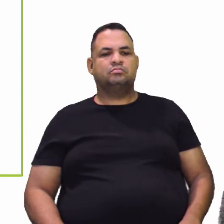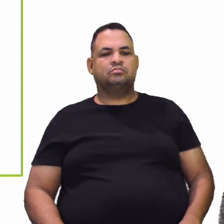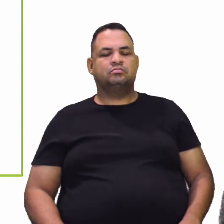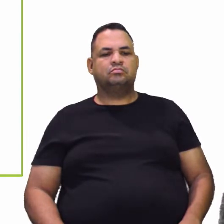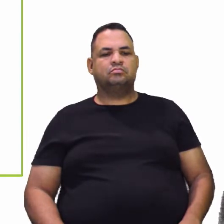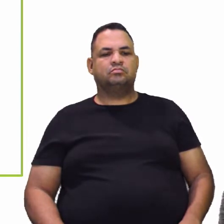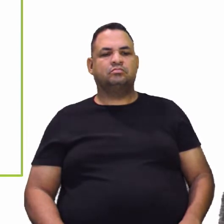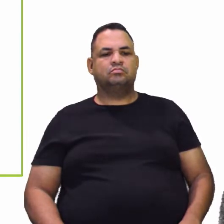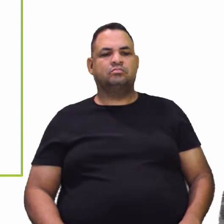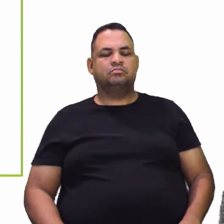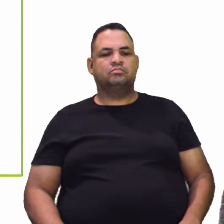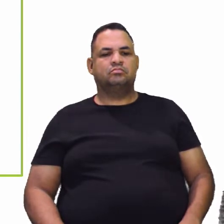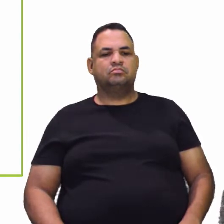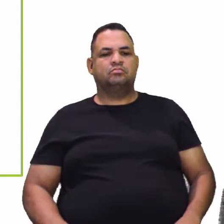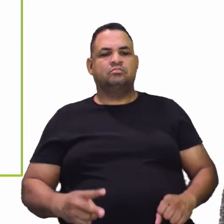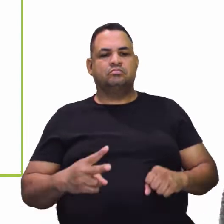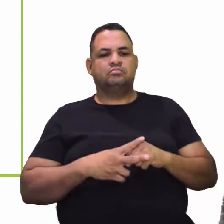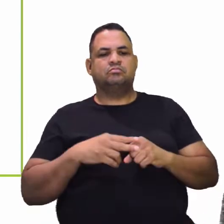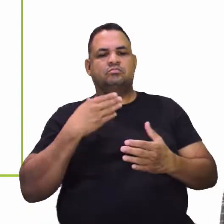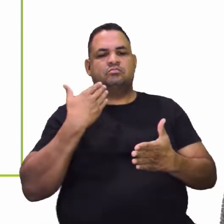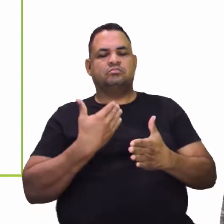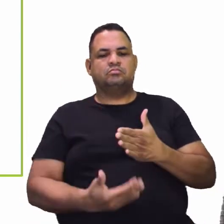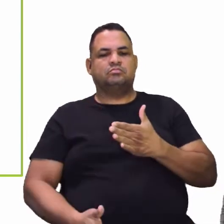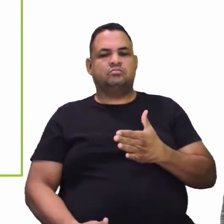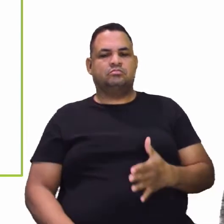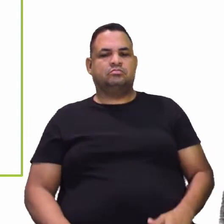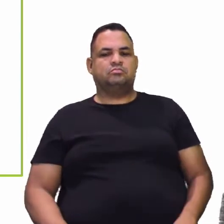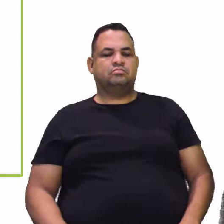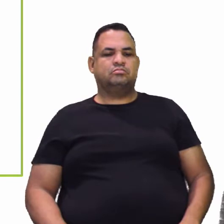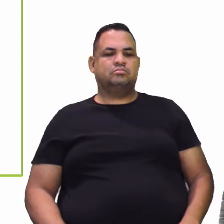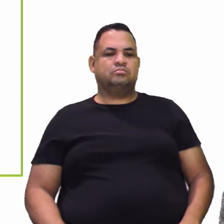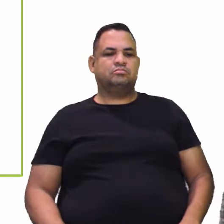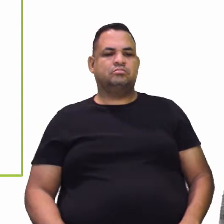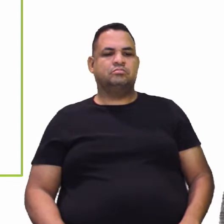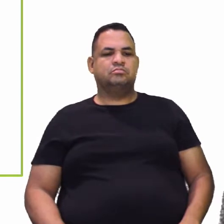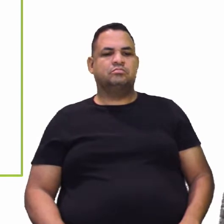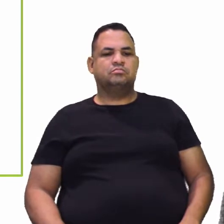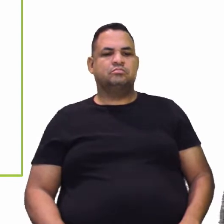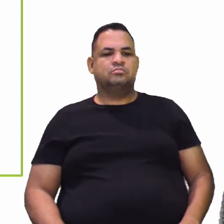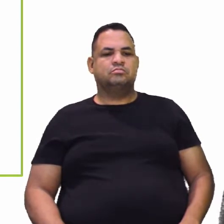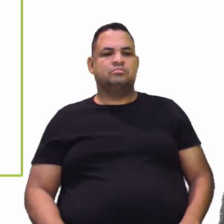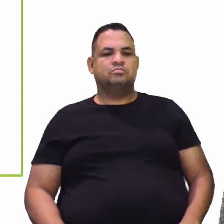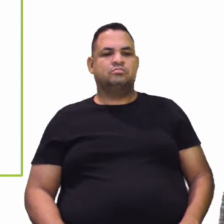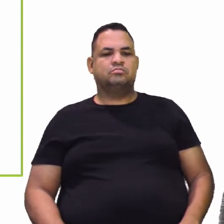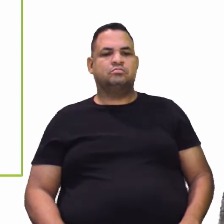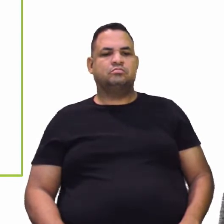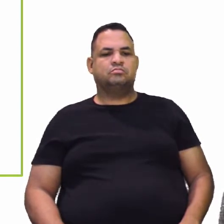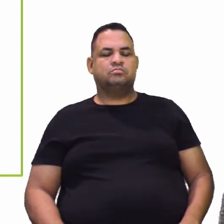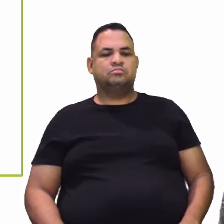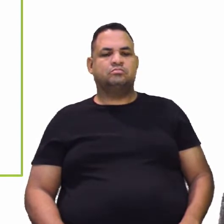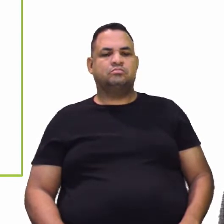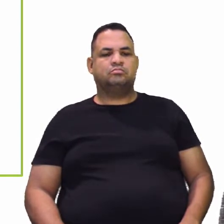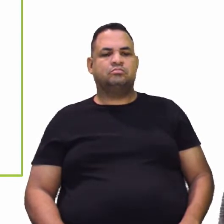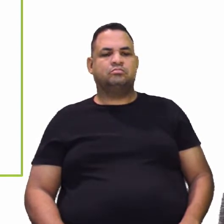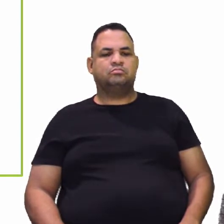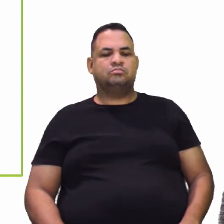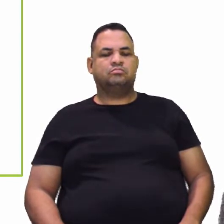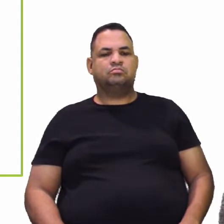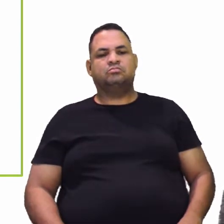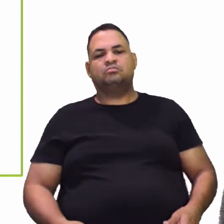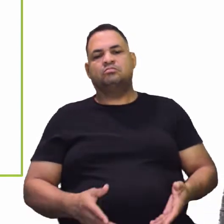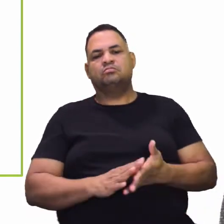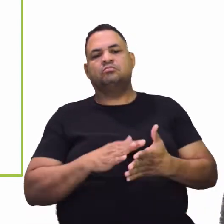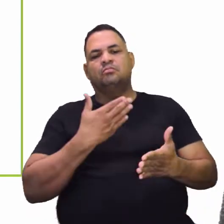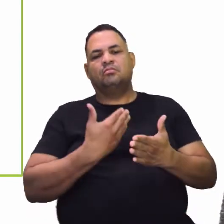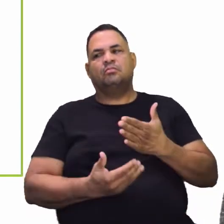does. O verbo perder, miss, misses. Inclusive,